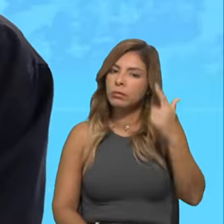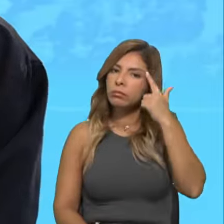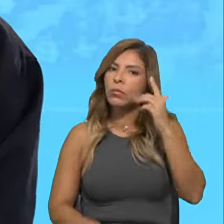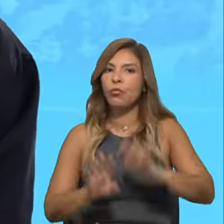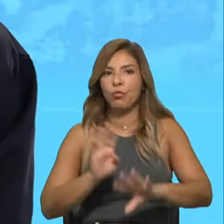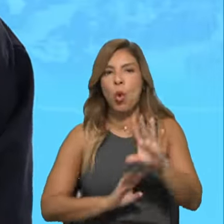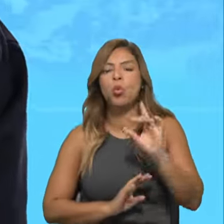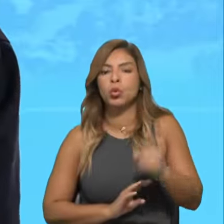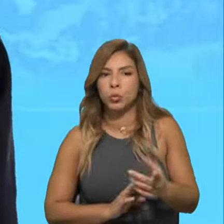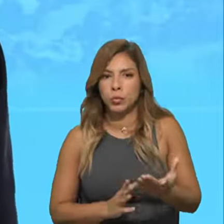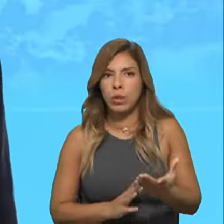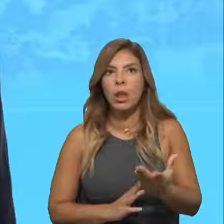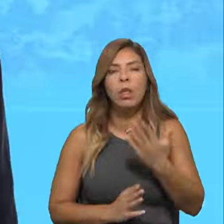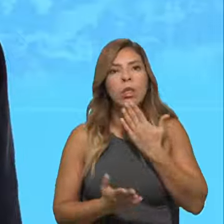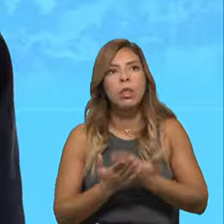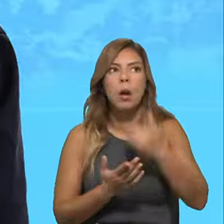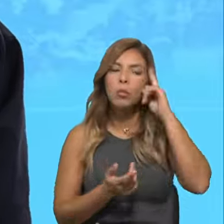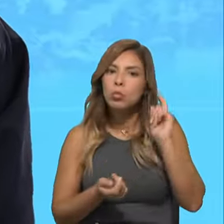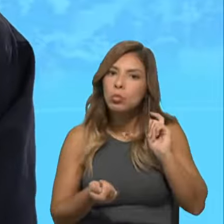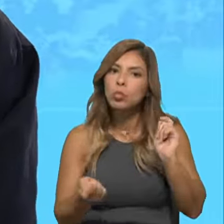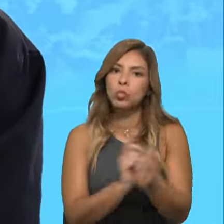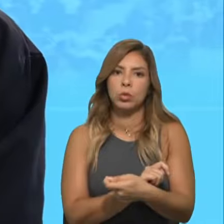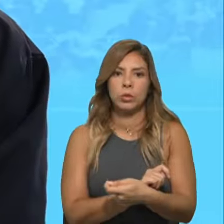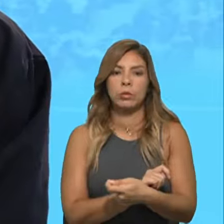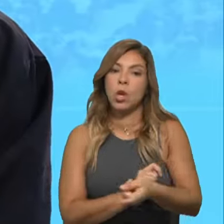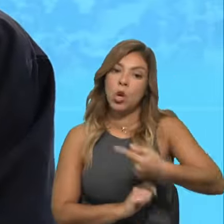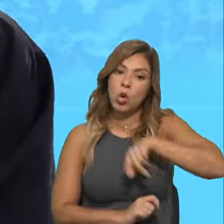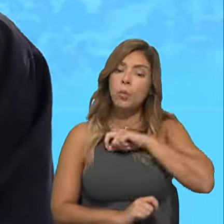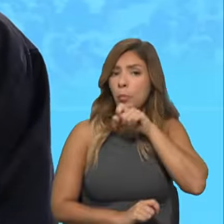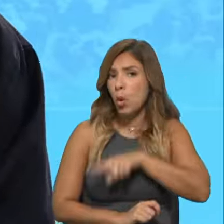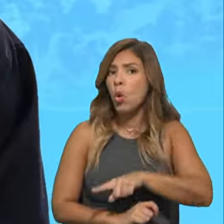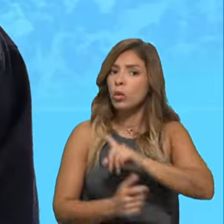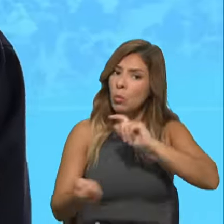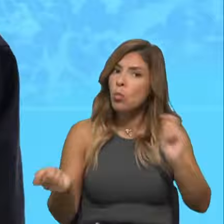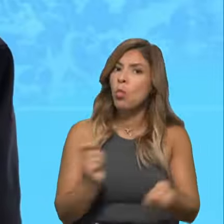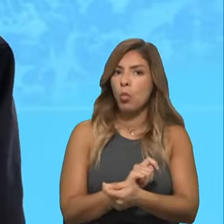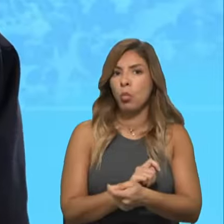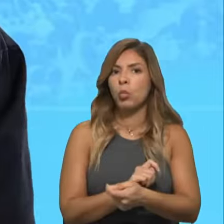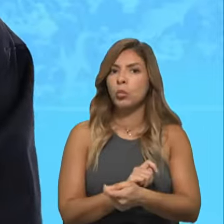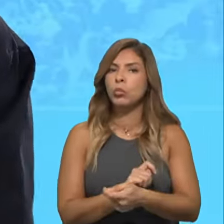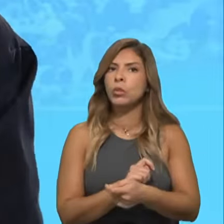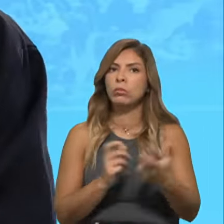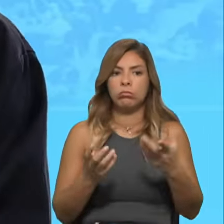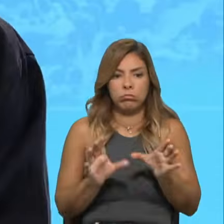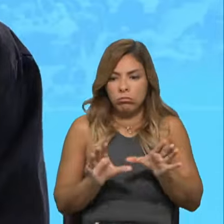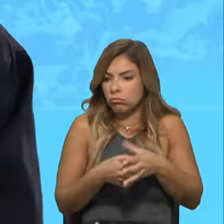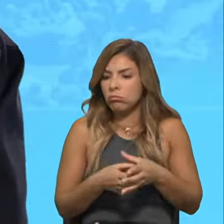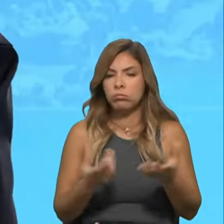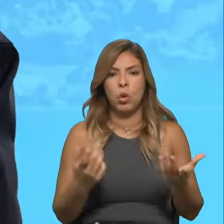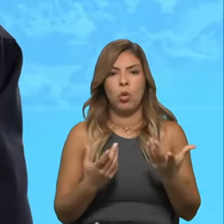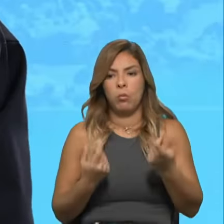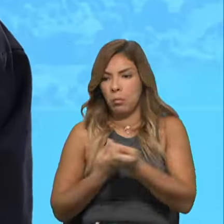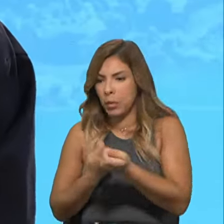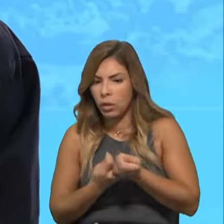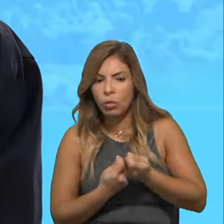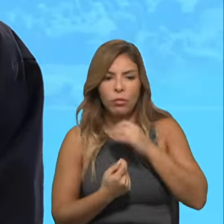para poderem ser agentes também de mudança. E nós podemos ser agentes de mudança no nosso círculo muito privado, junto da família, nos